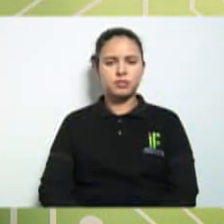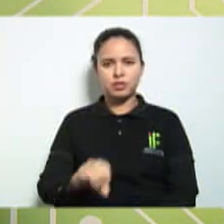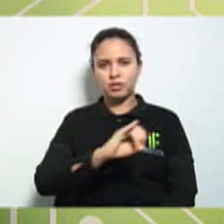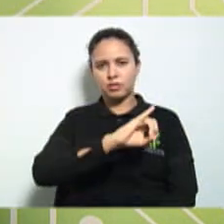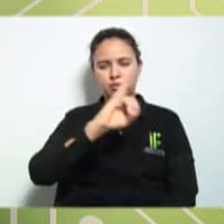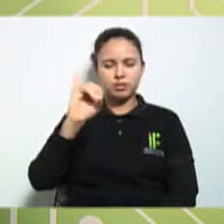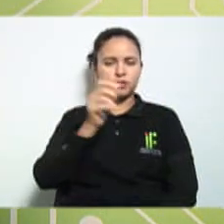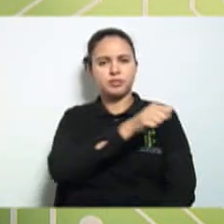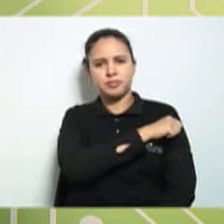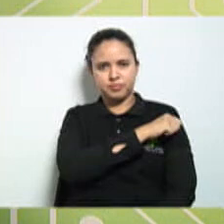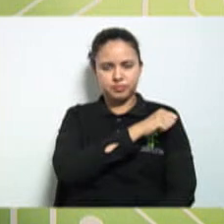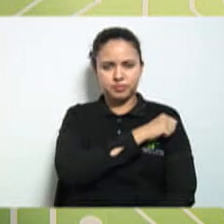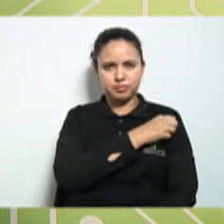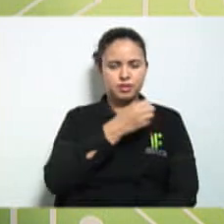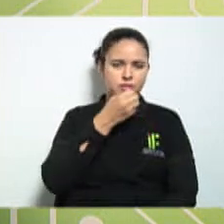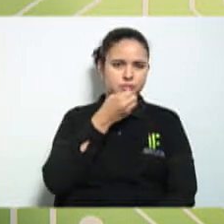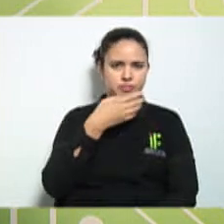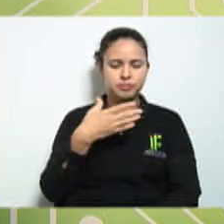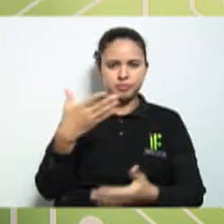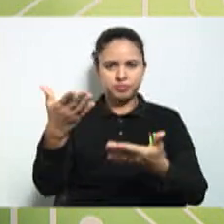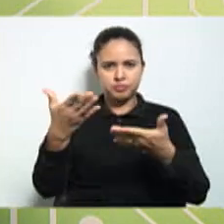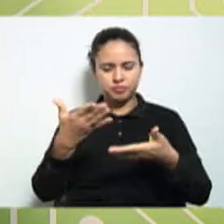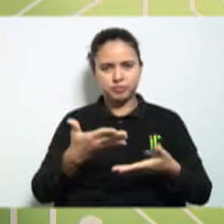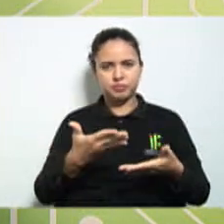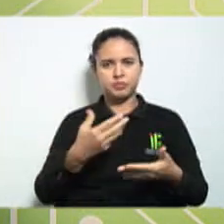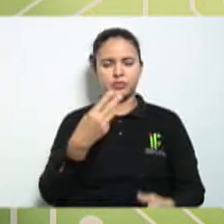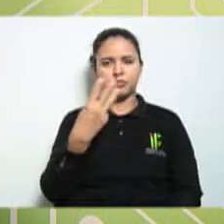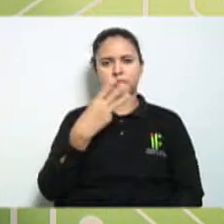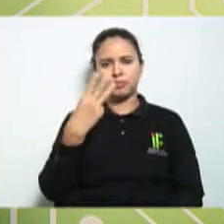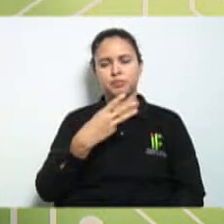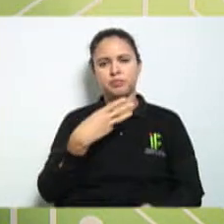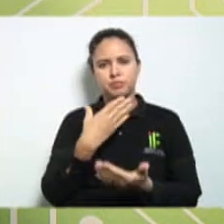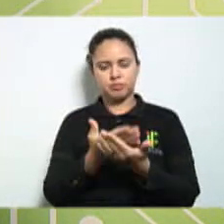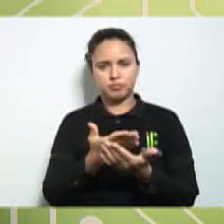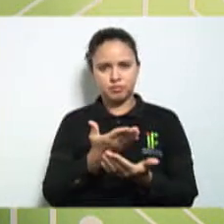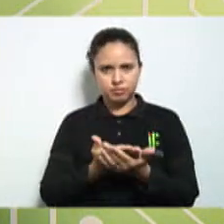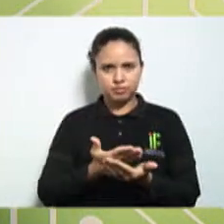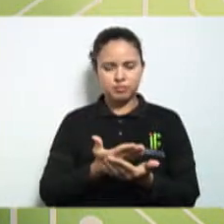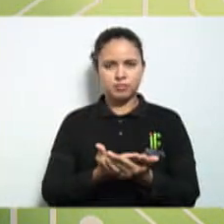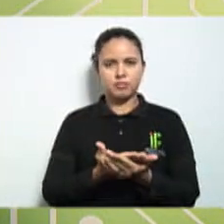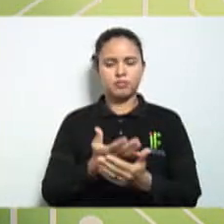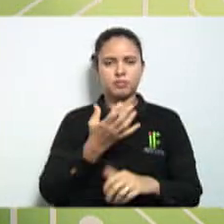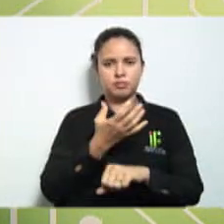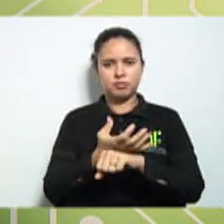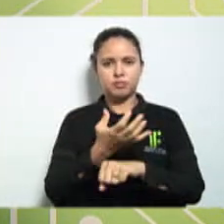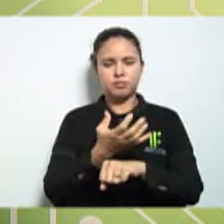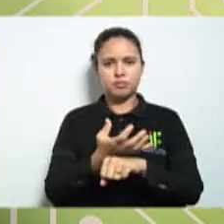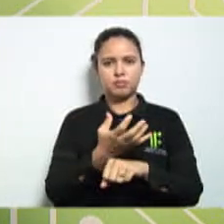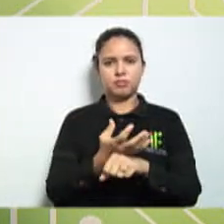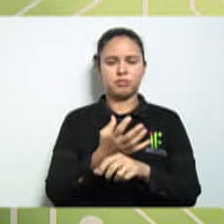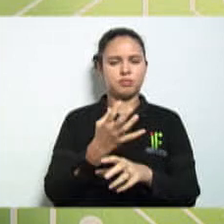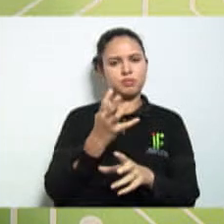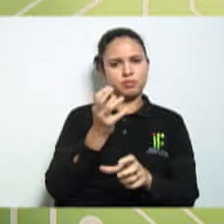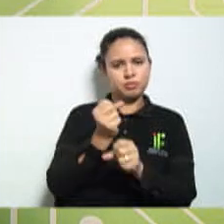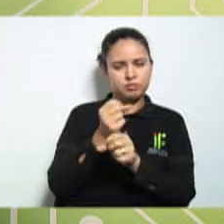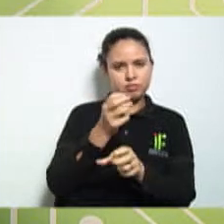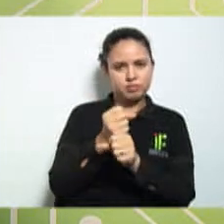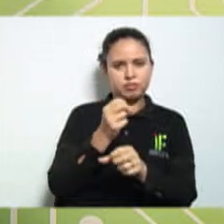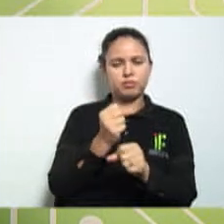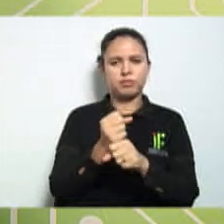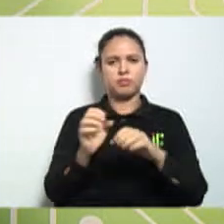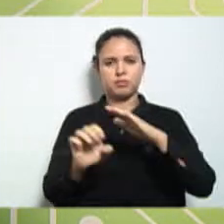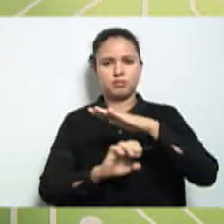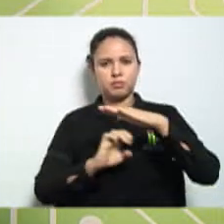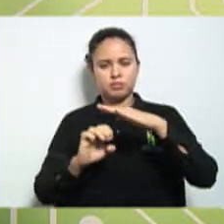Olá, queridos alunos, sejam bem-vindos à nossa terceira aula da disciplina de Contabilidade de